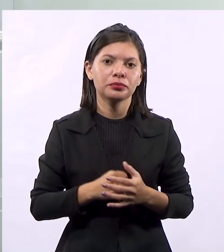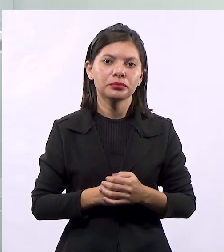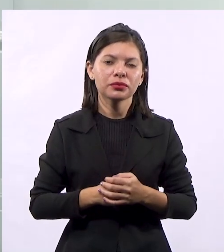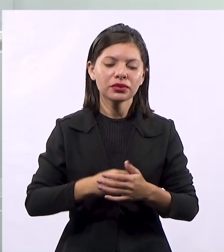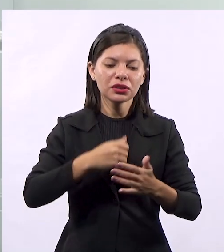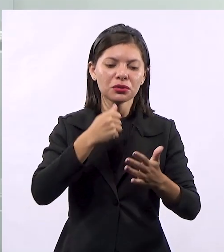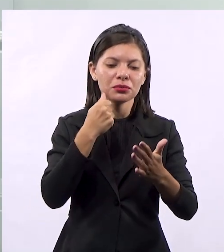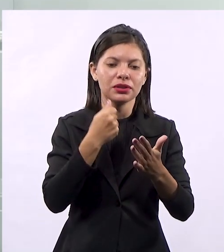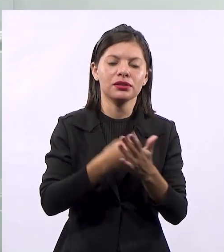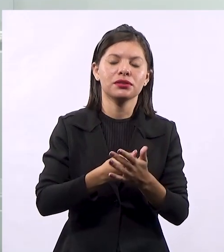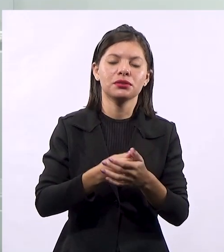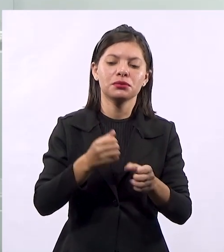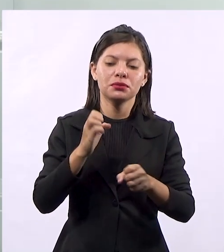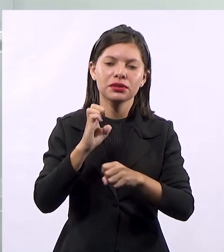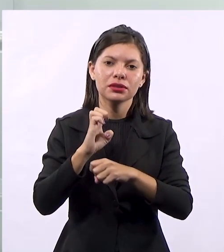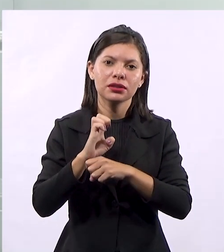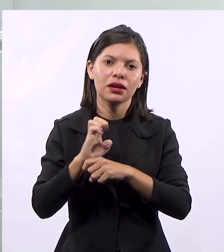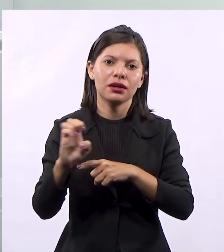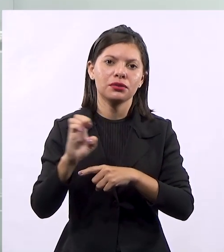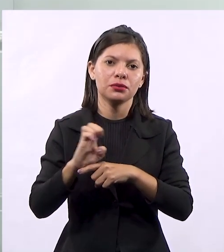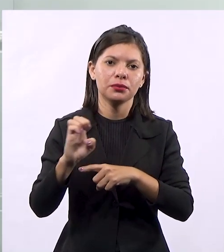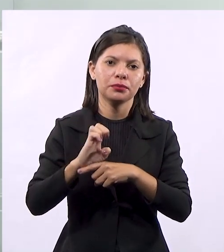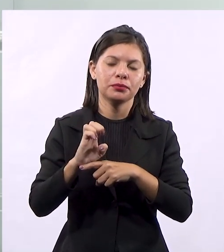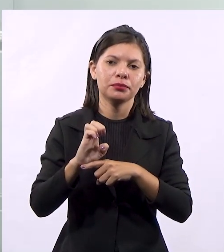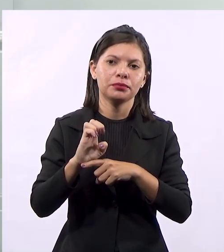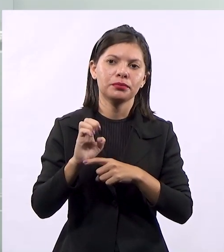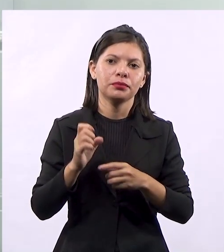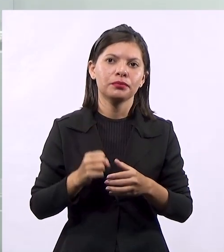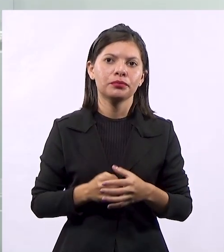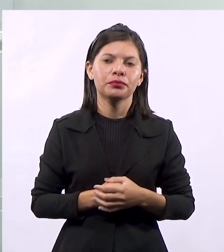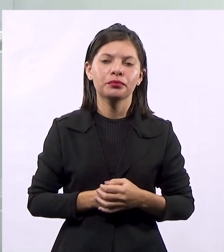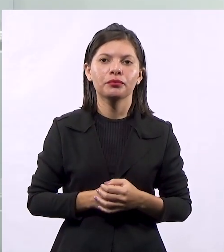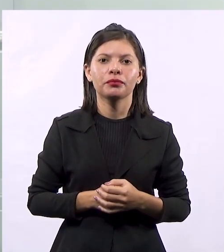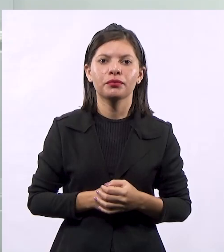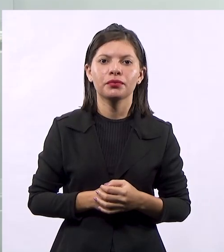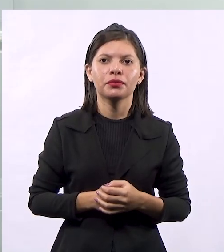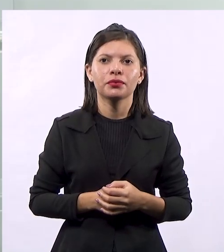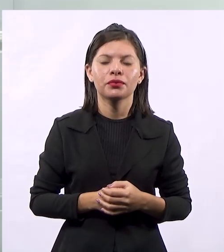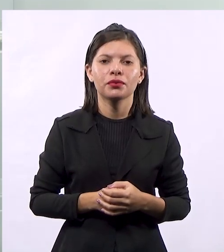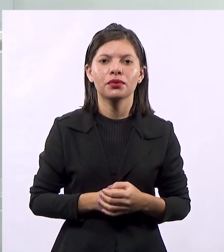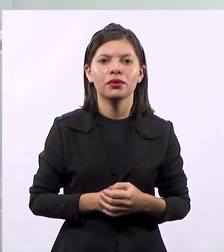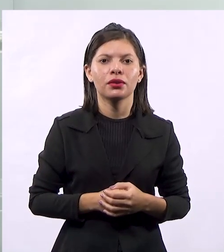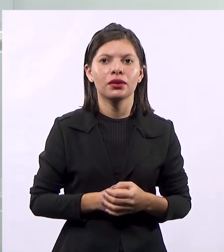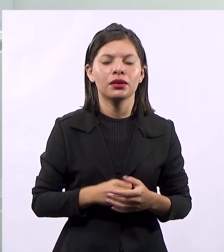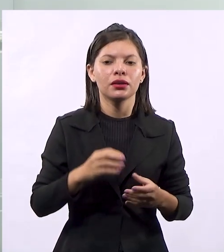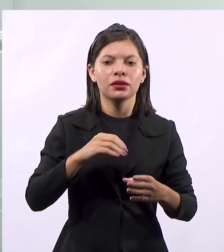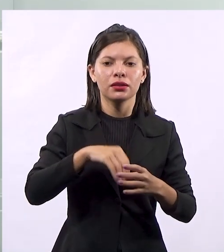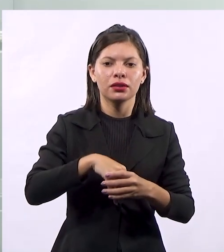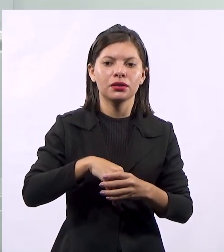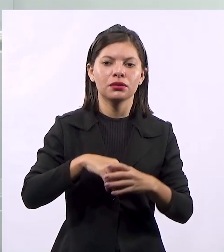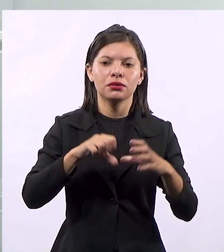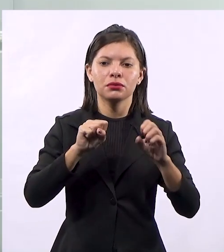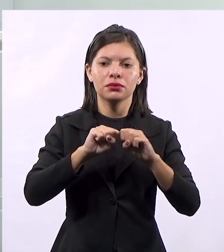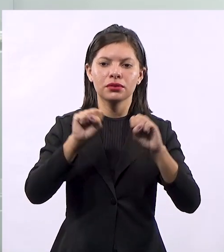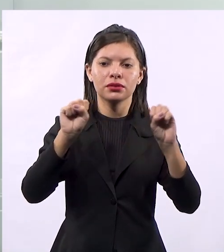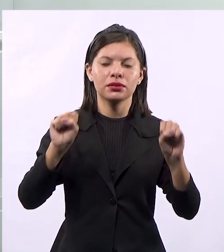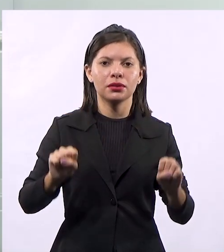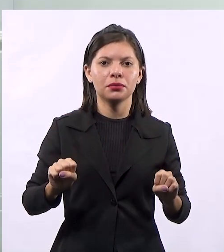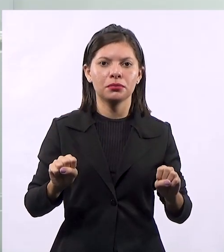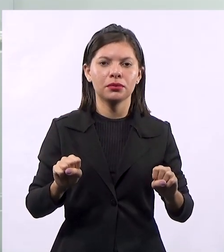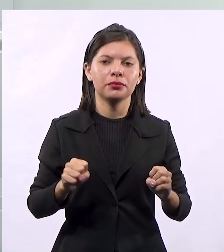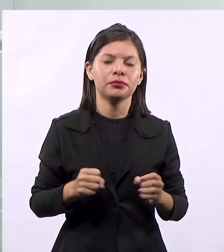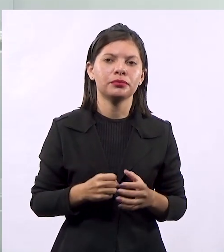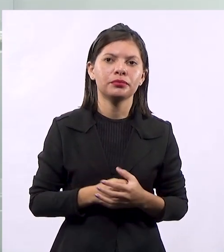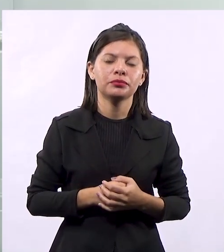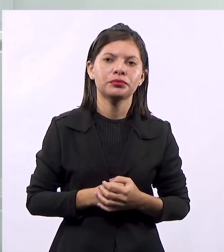pública e gratuita nos estabelecimentos oficiais. Então, é um dever do Estado garantir a oferta